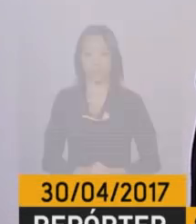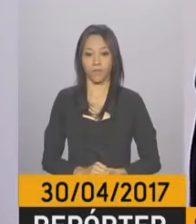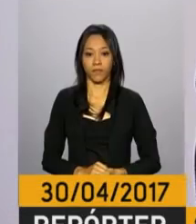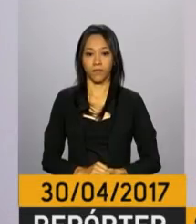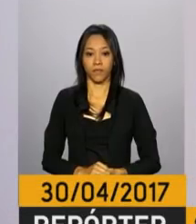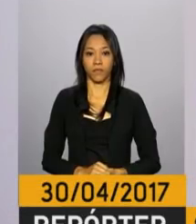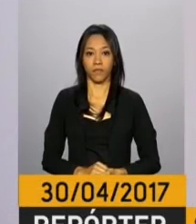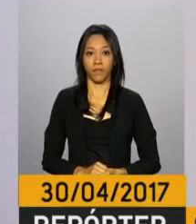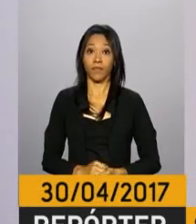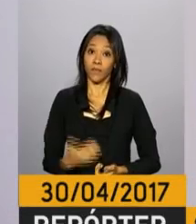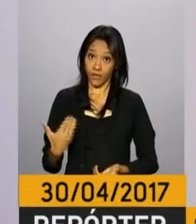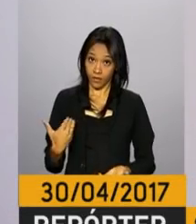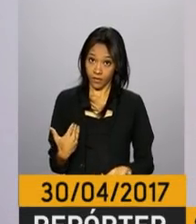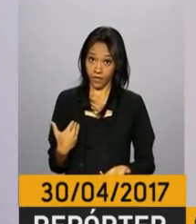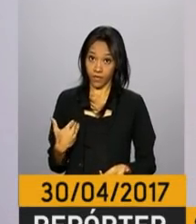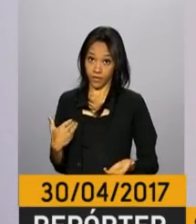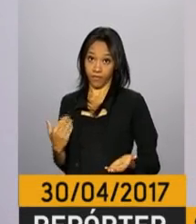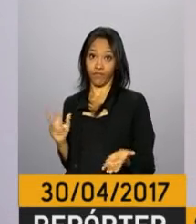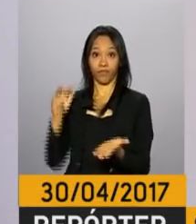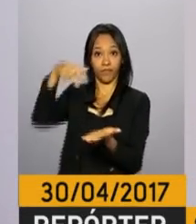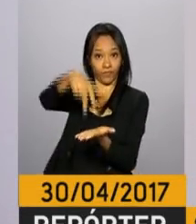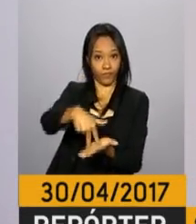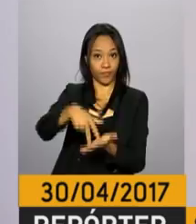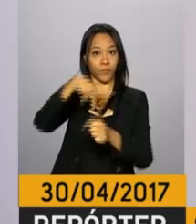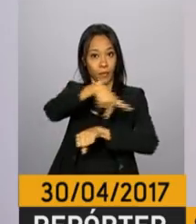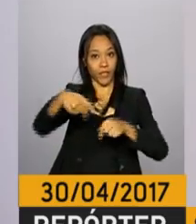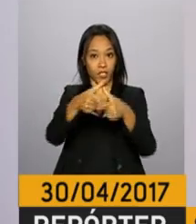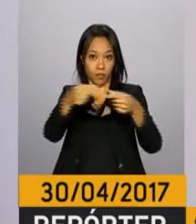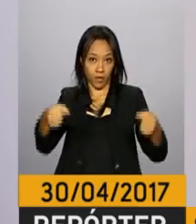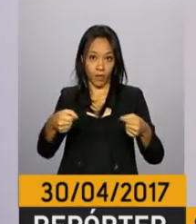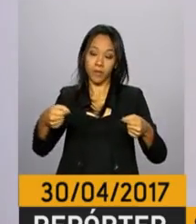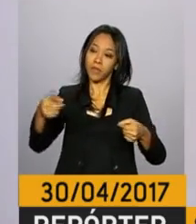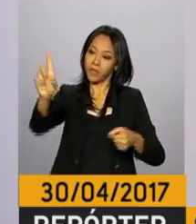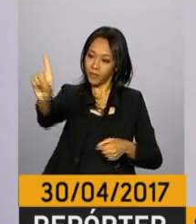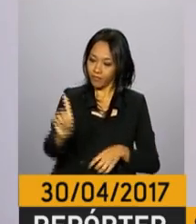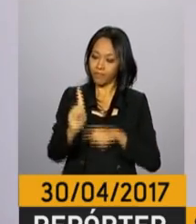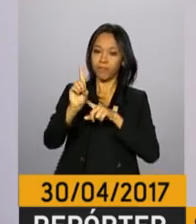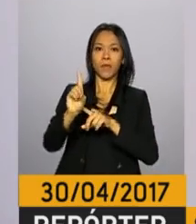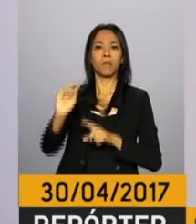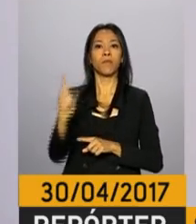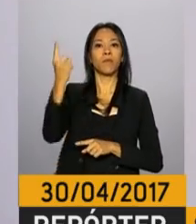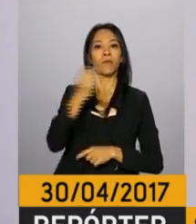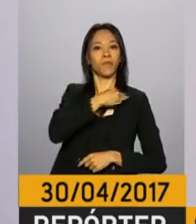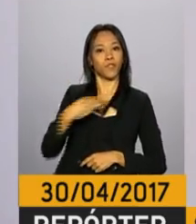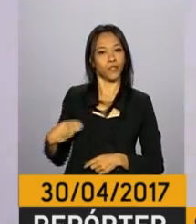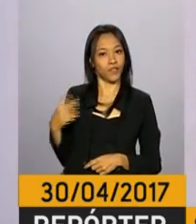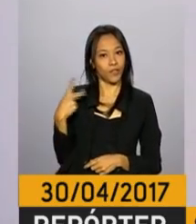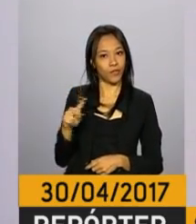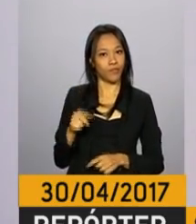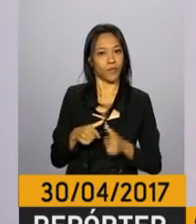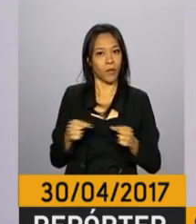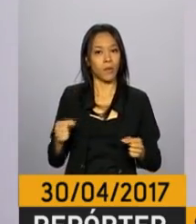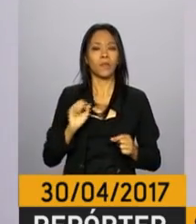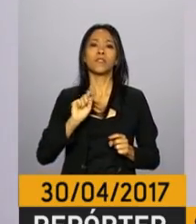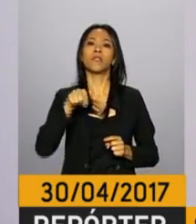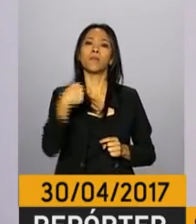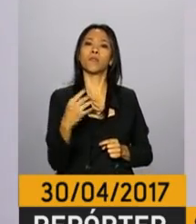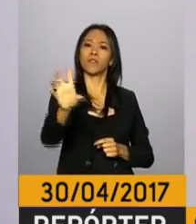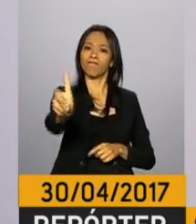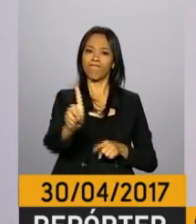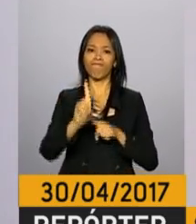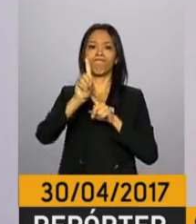Japão e sendo gentilmente recebido pelo senhor primeiro-ministro Shinzo Abe, logo depois fui recebido